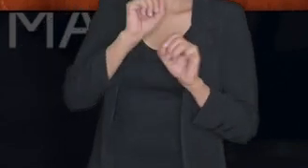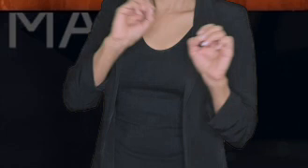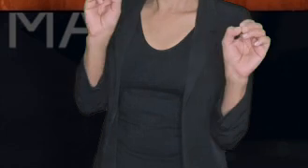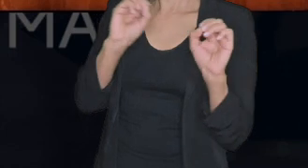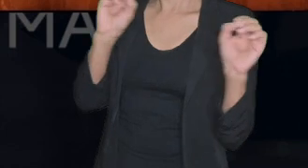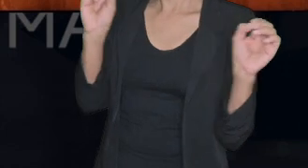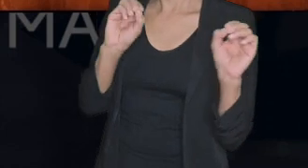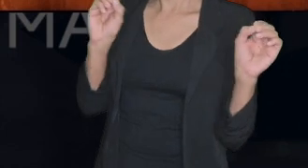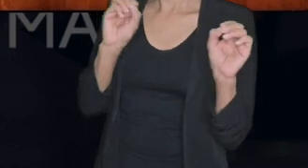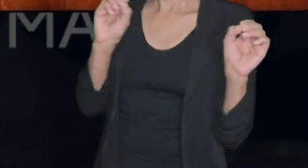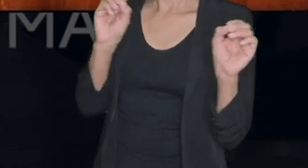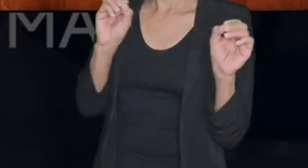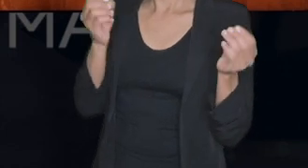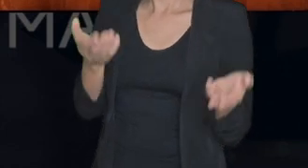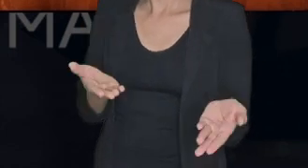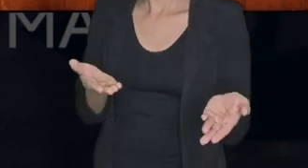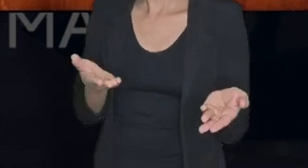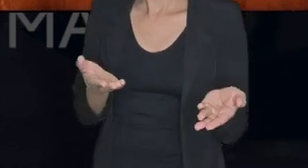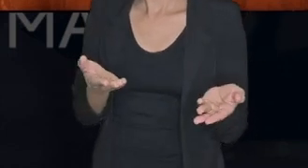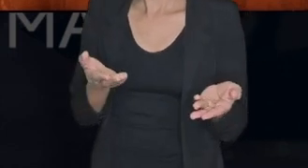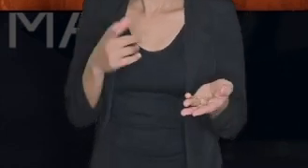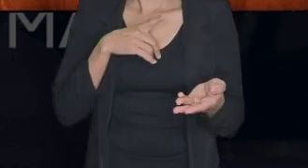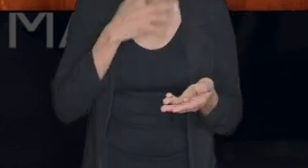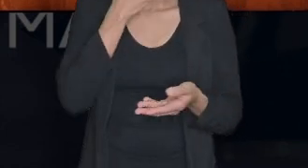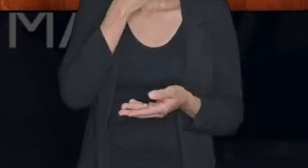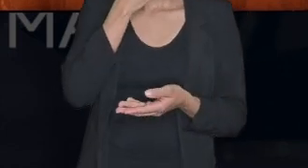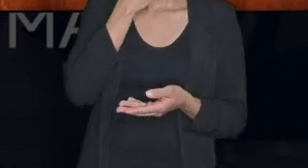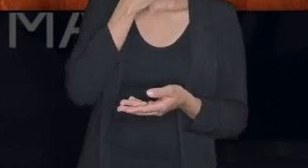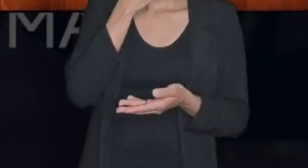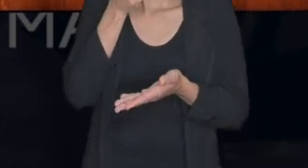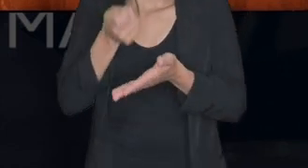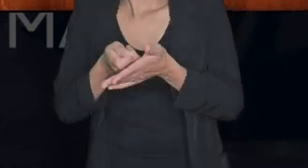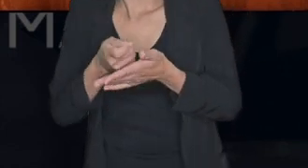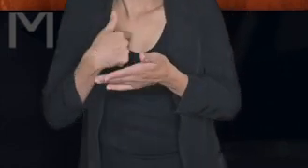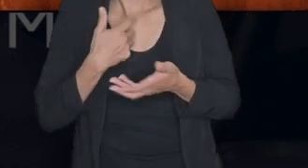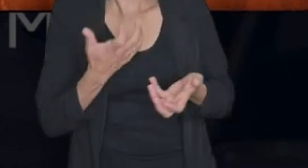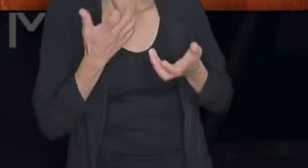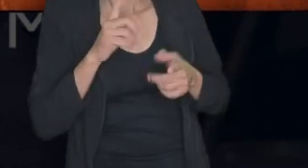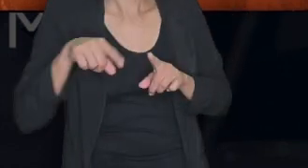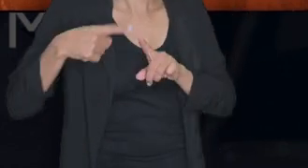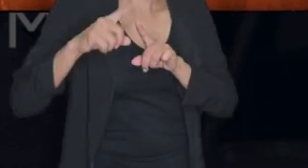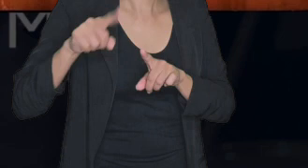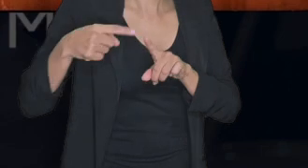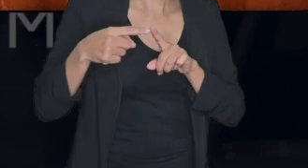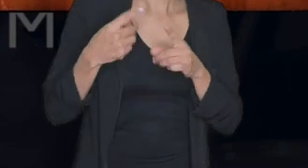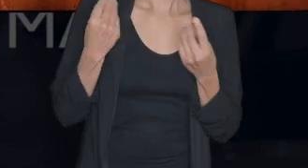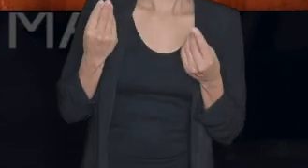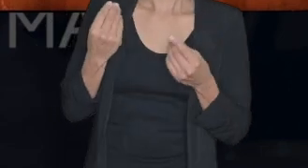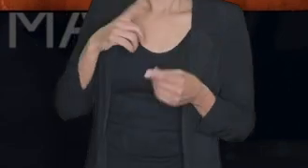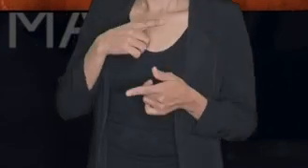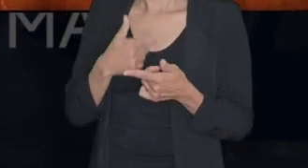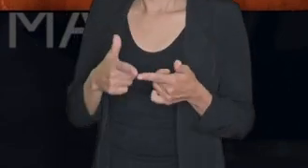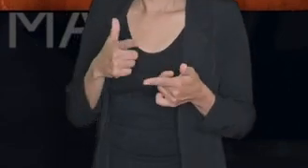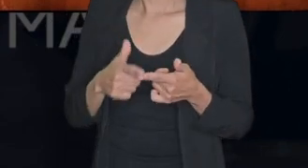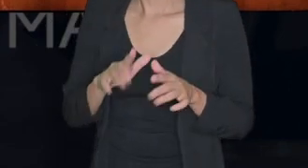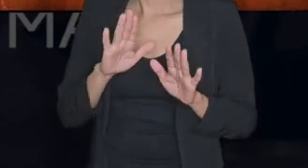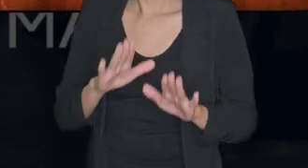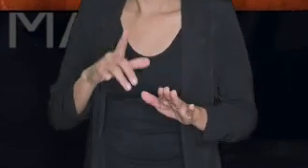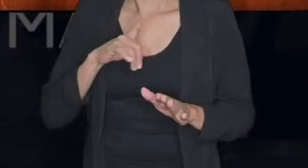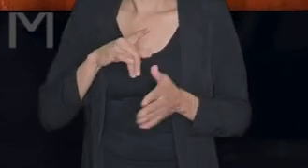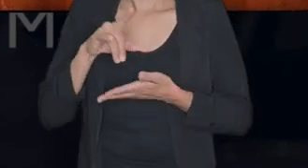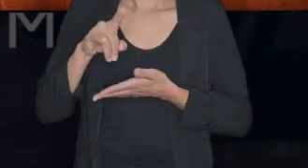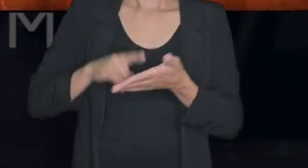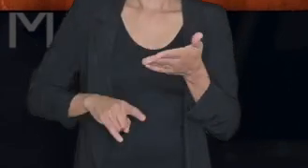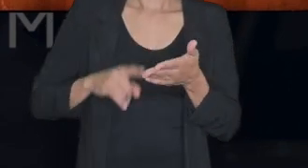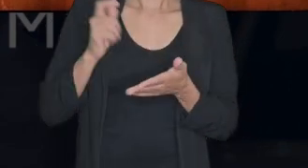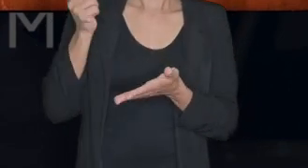Aí fica nessa chantagem de cobrar, não, agora eu quero algo mais. Não tem problema. Eu tenho um termo de quitação, eu sou um promitente comprador, já